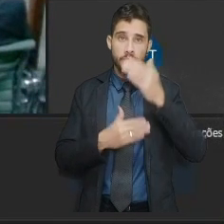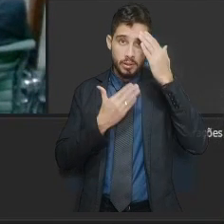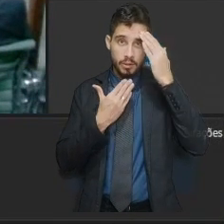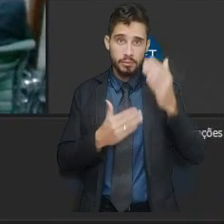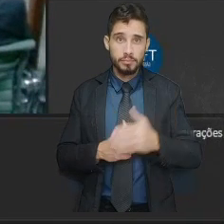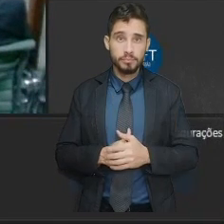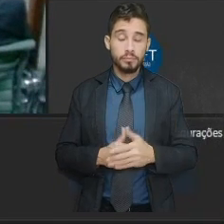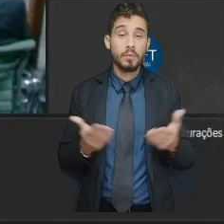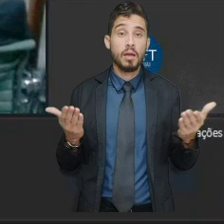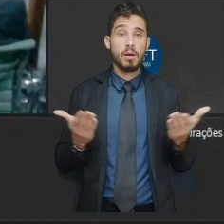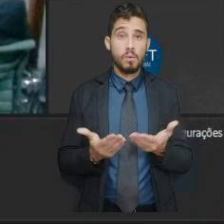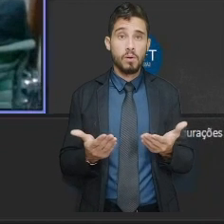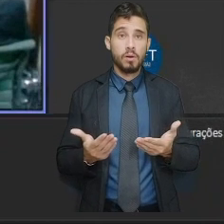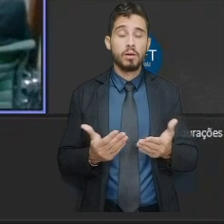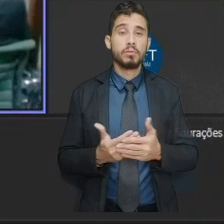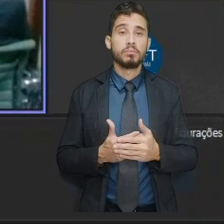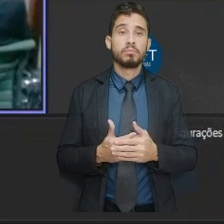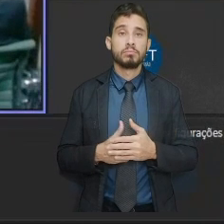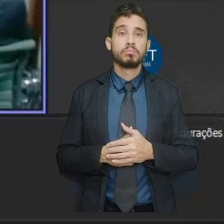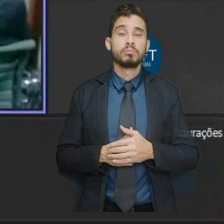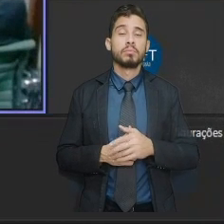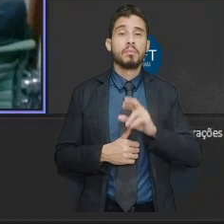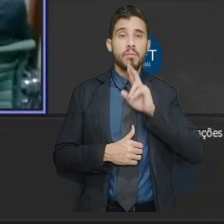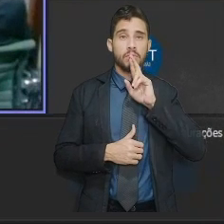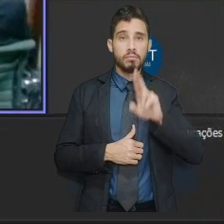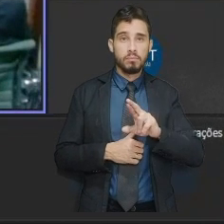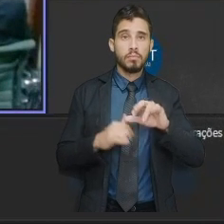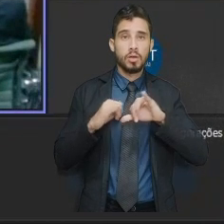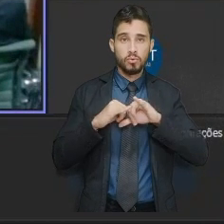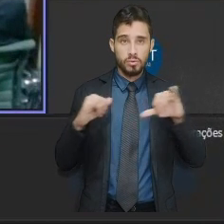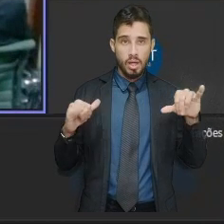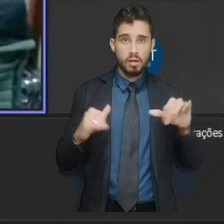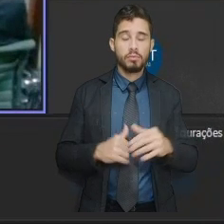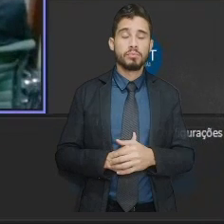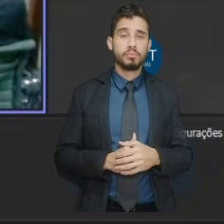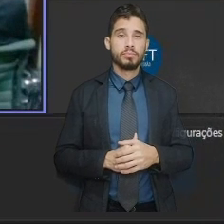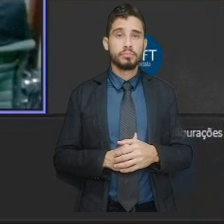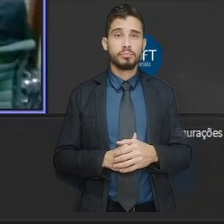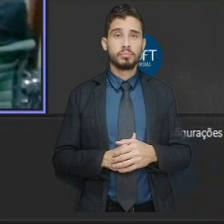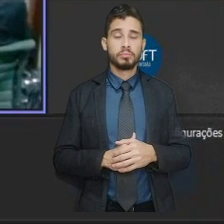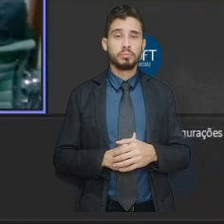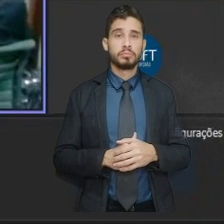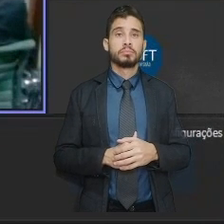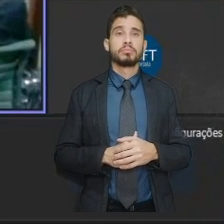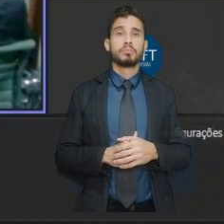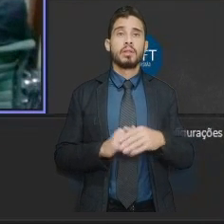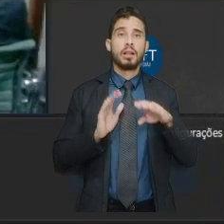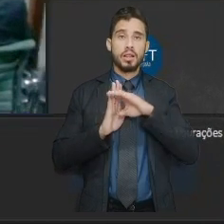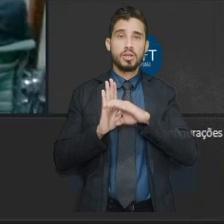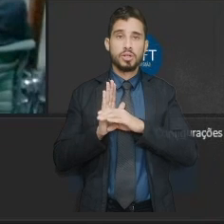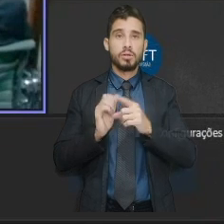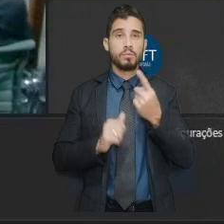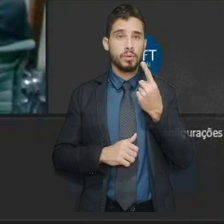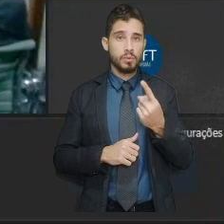obrigada, excelências. Passo agora à proclamação dos resultados em lista.